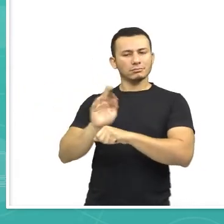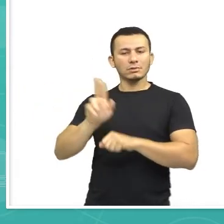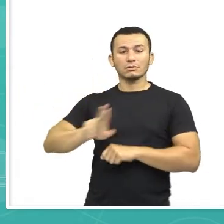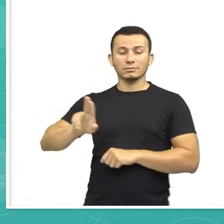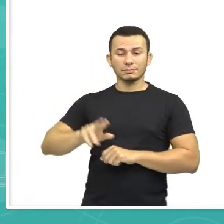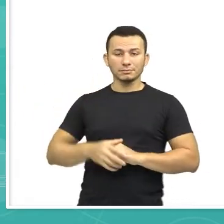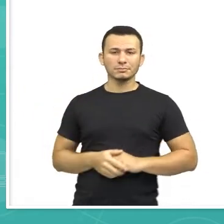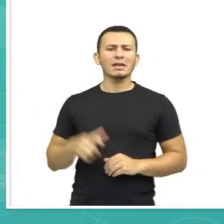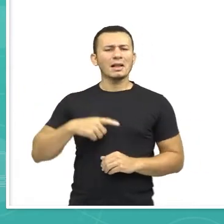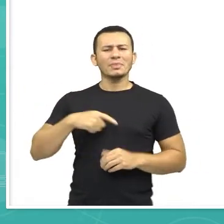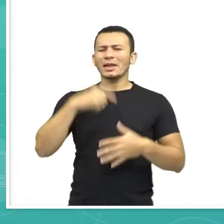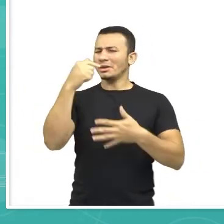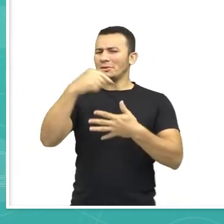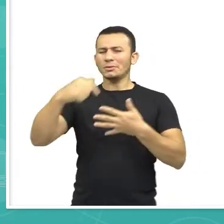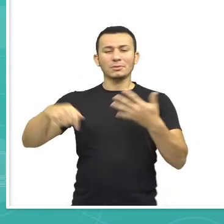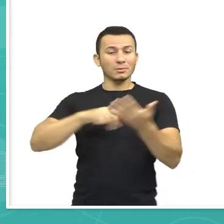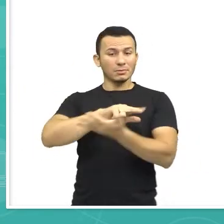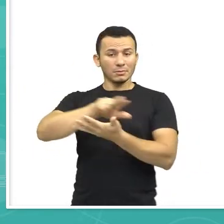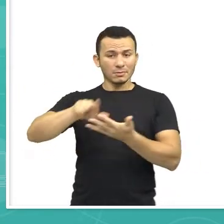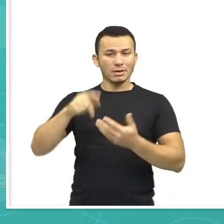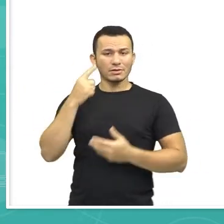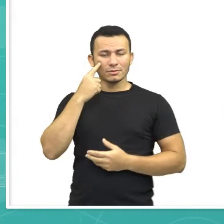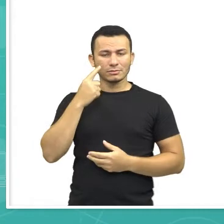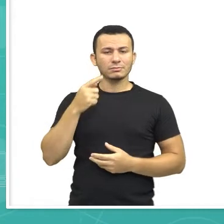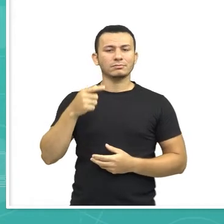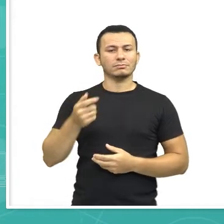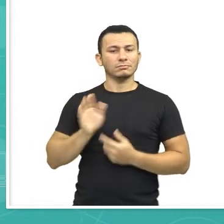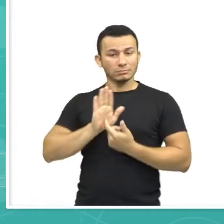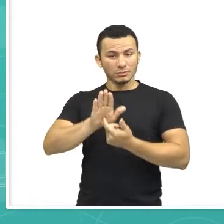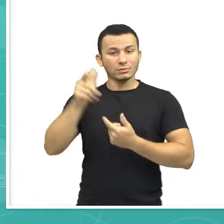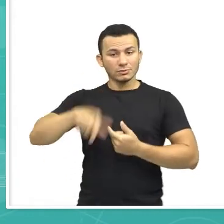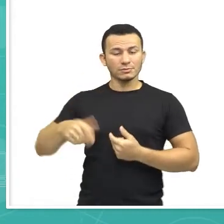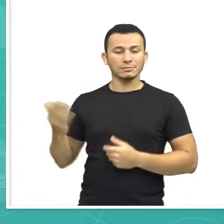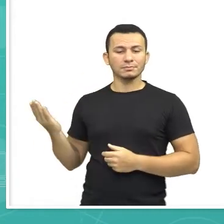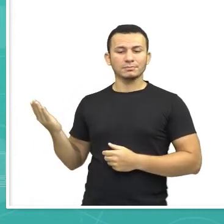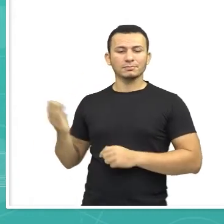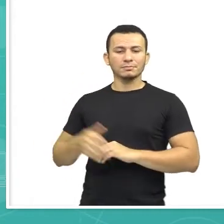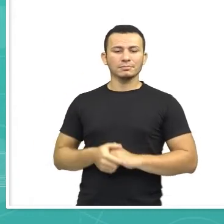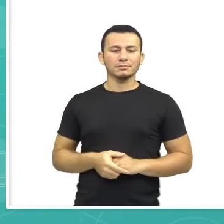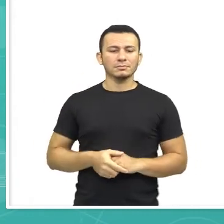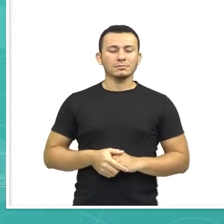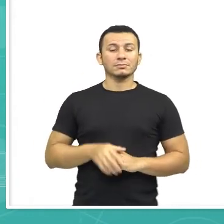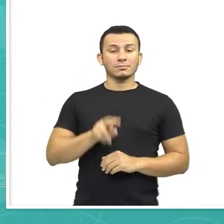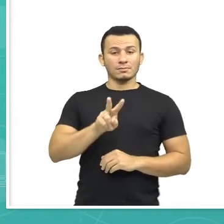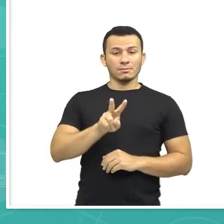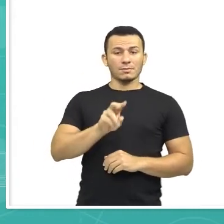bem. Mas temos mais exemplos. Olha só, mais exemplos aí para você.